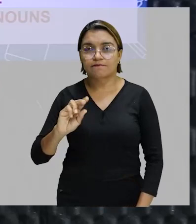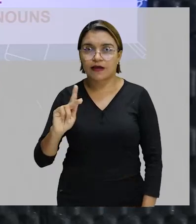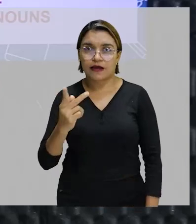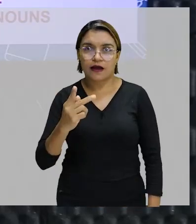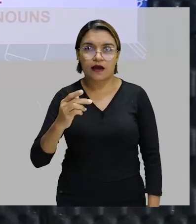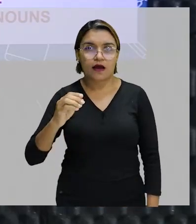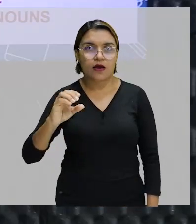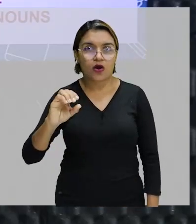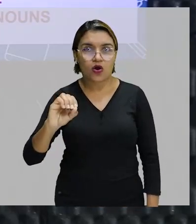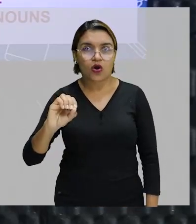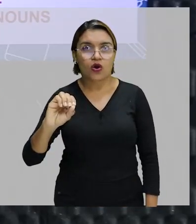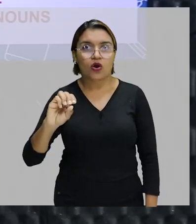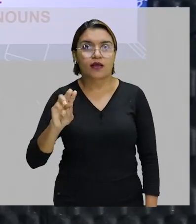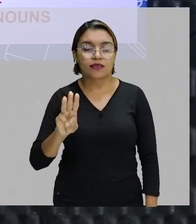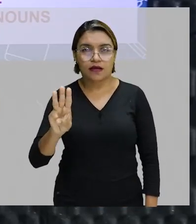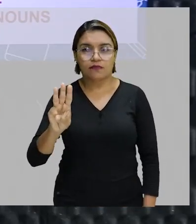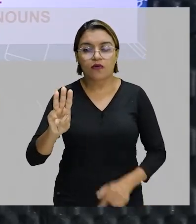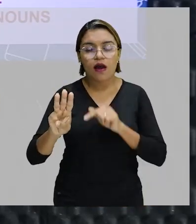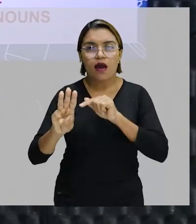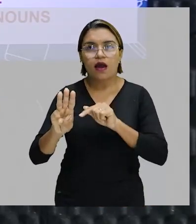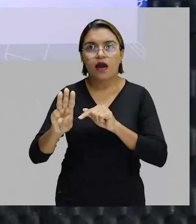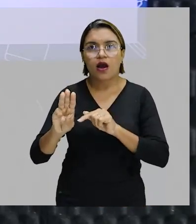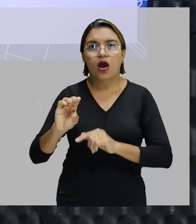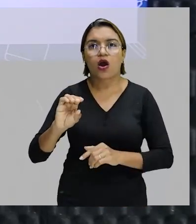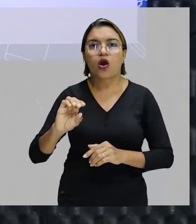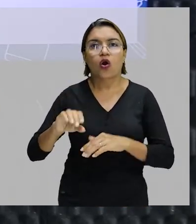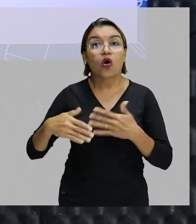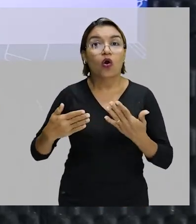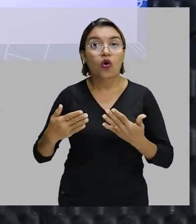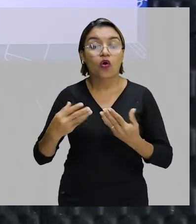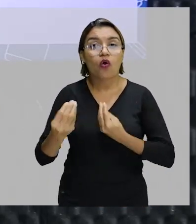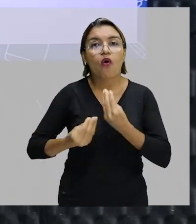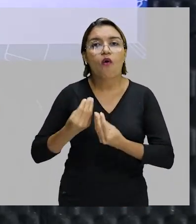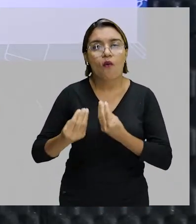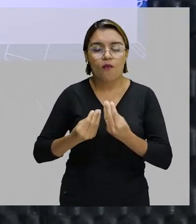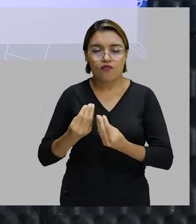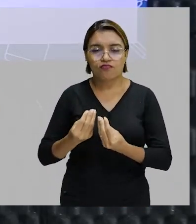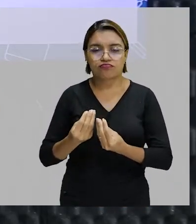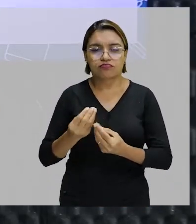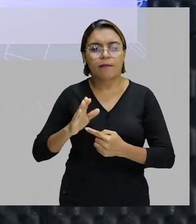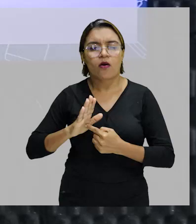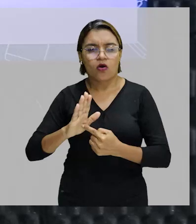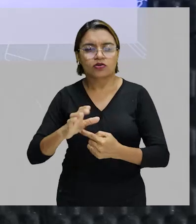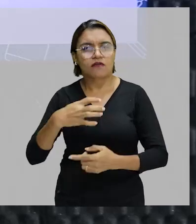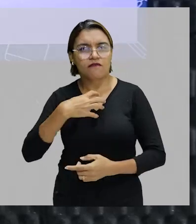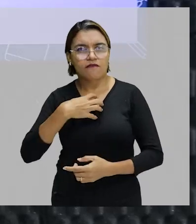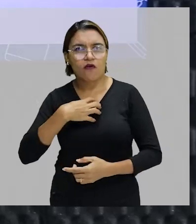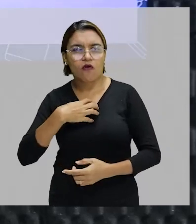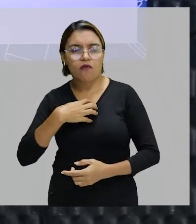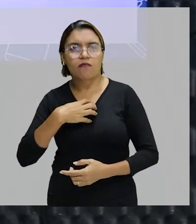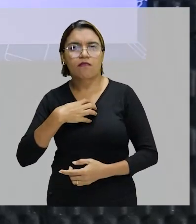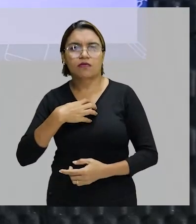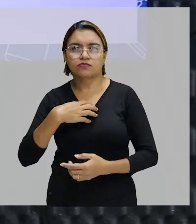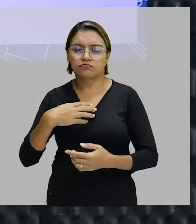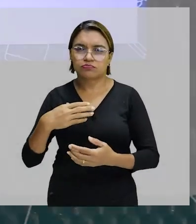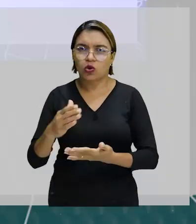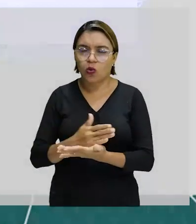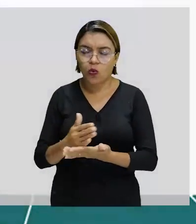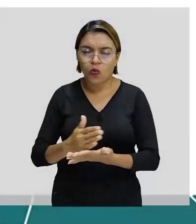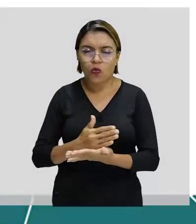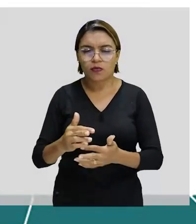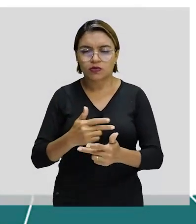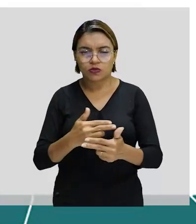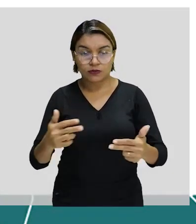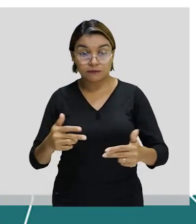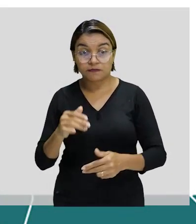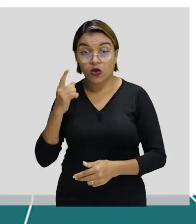que nós utilizamos normalmente para saber o modo ou a maneira de alguma coisa. Então, nesse caso, ó, observem que a gente